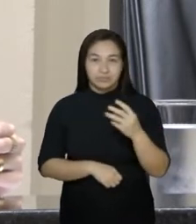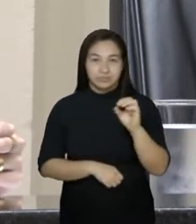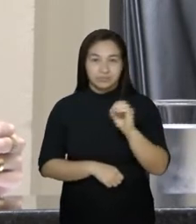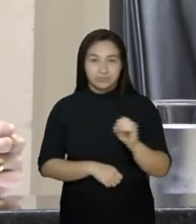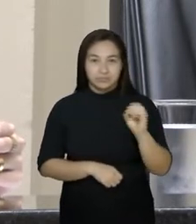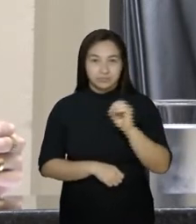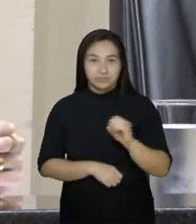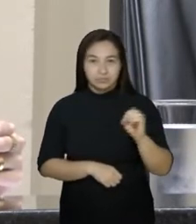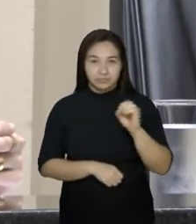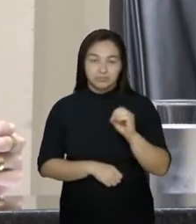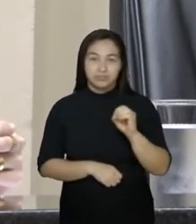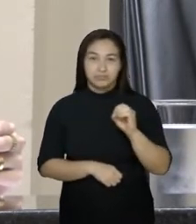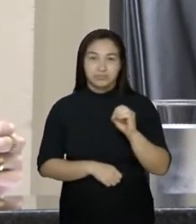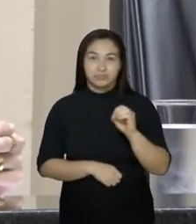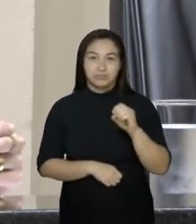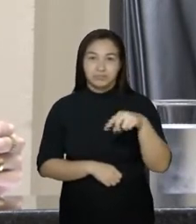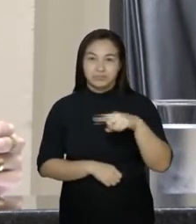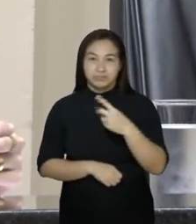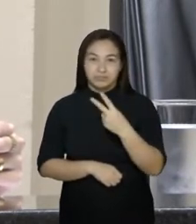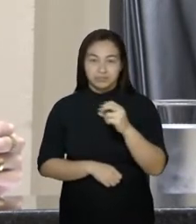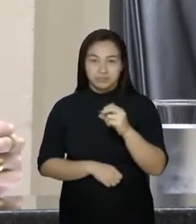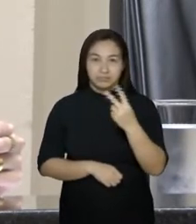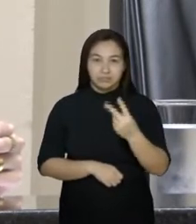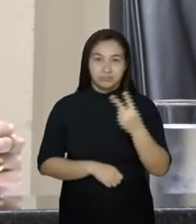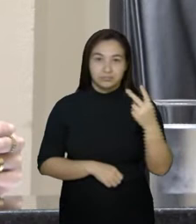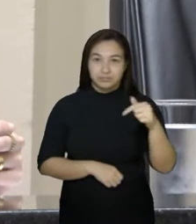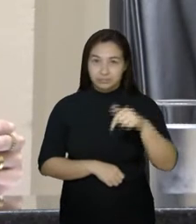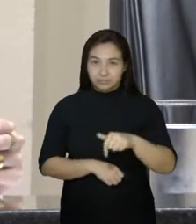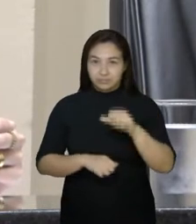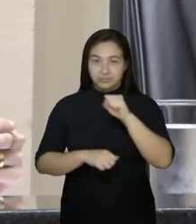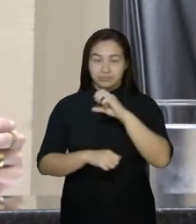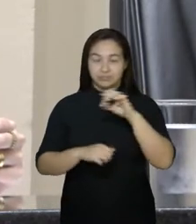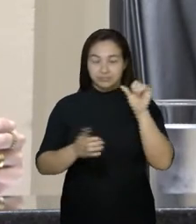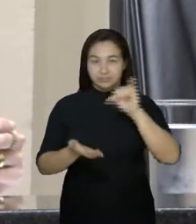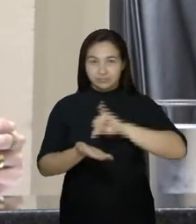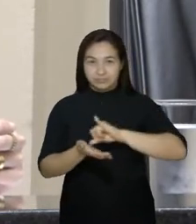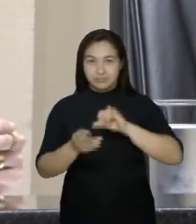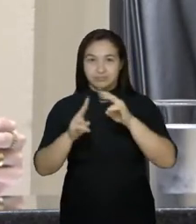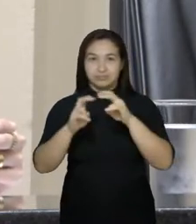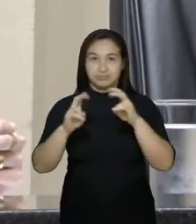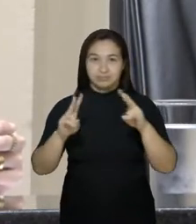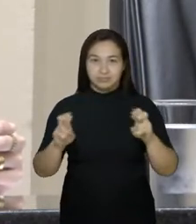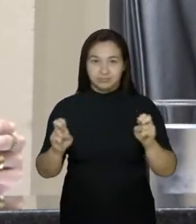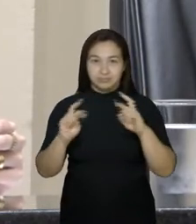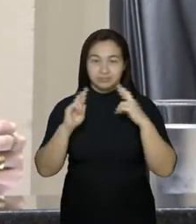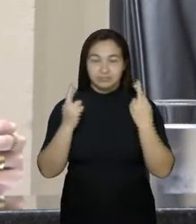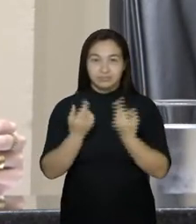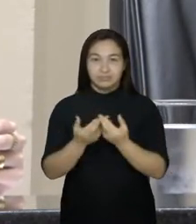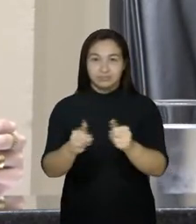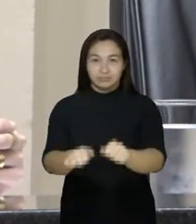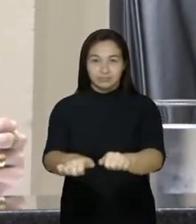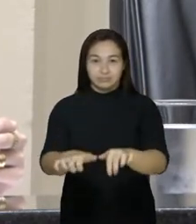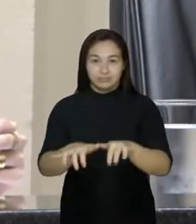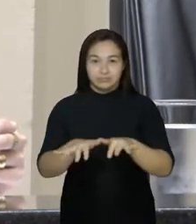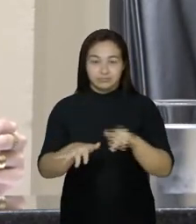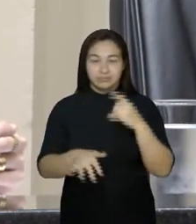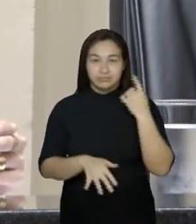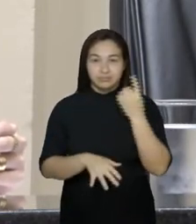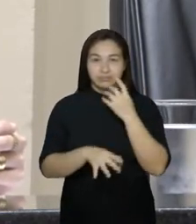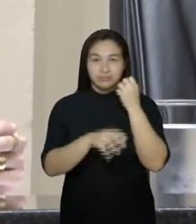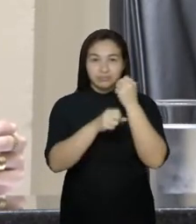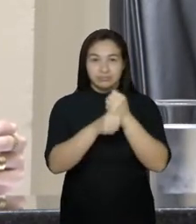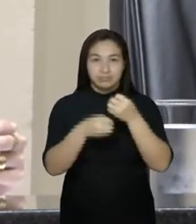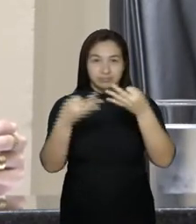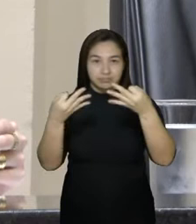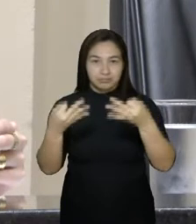cidade de Florianópolis, capital do Estado de Santa Catarina, reuniu-se a Assembleia Legislativa em sessão ordinária. Havendo quórum regimental, o